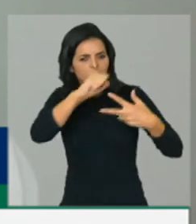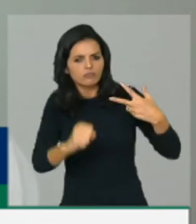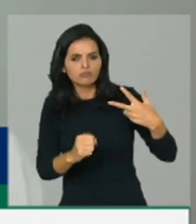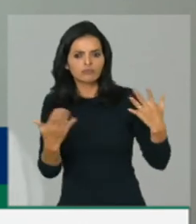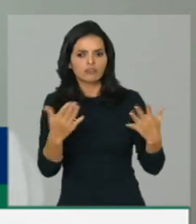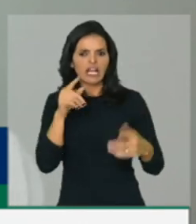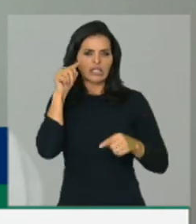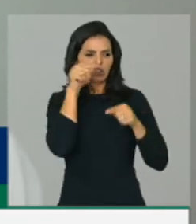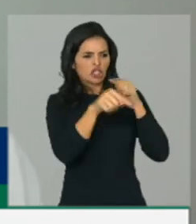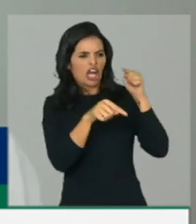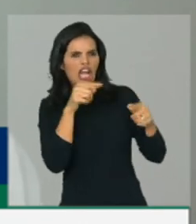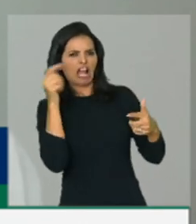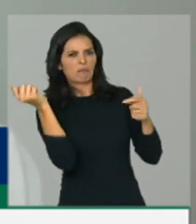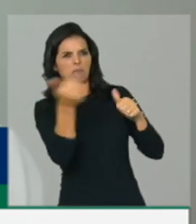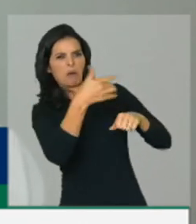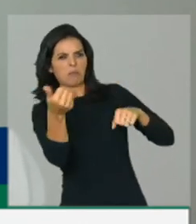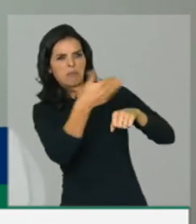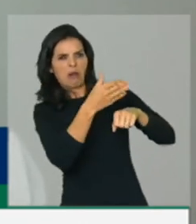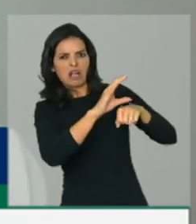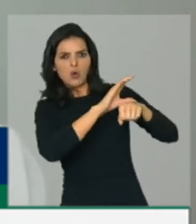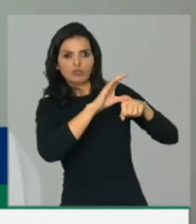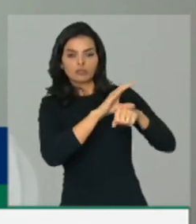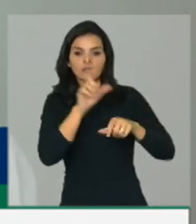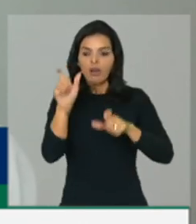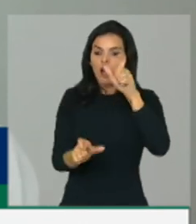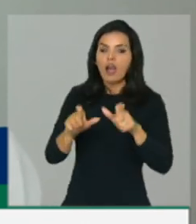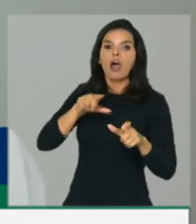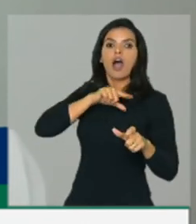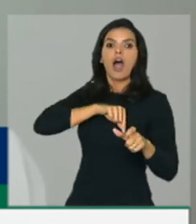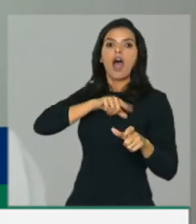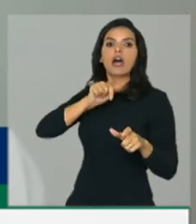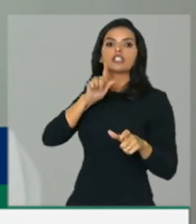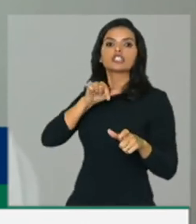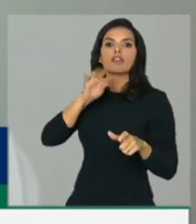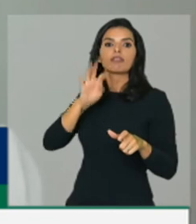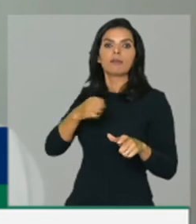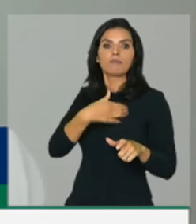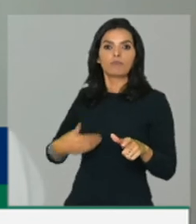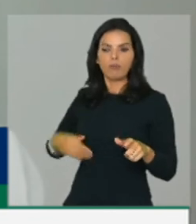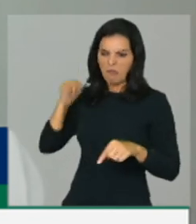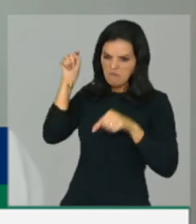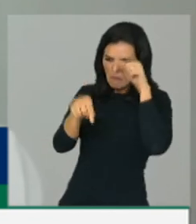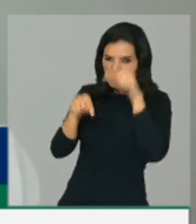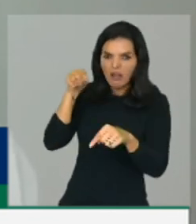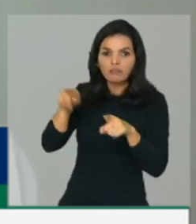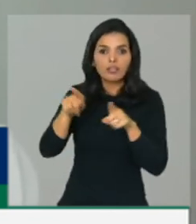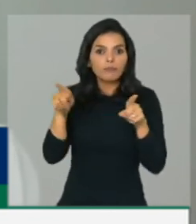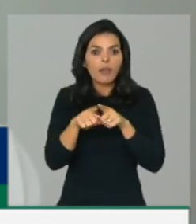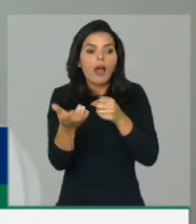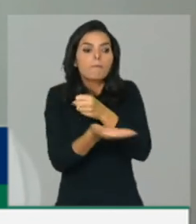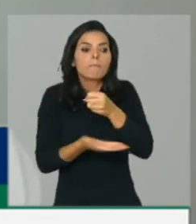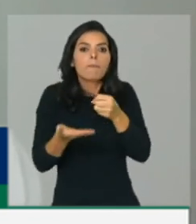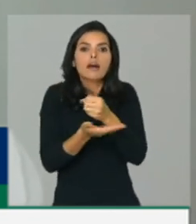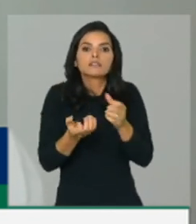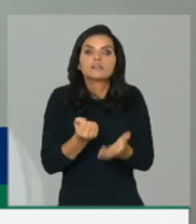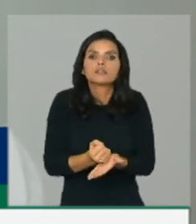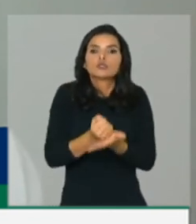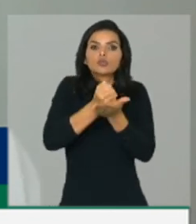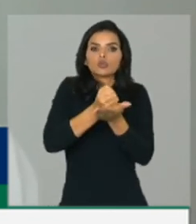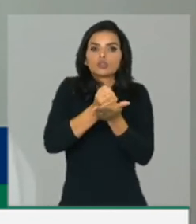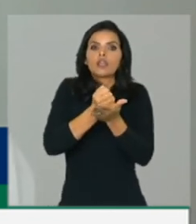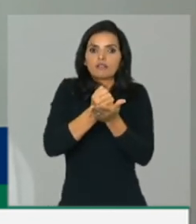Pax, a Constituição, agentes públicos e aos pilares que sustentam a nossa República. Isso não pode mais